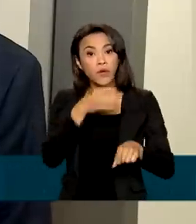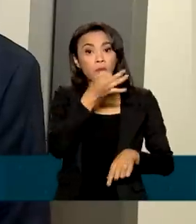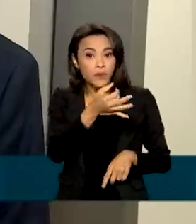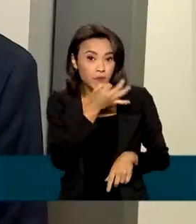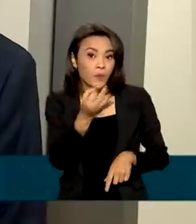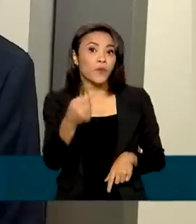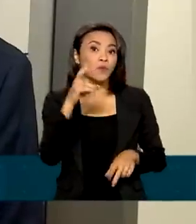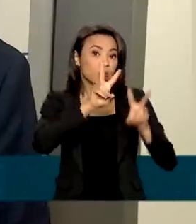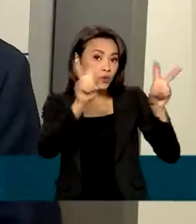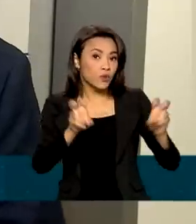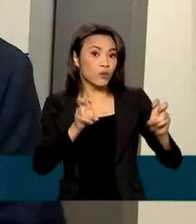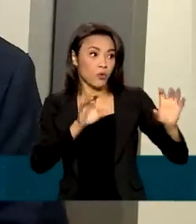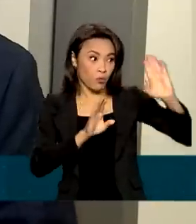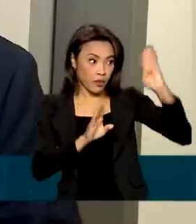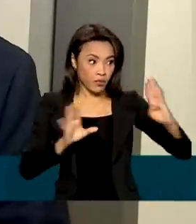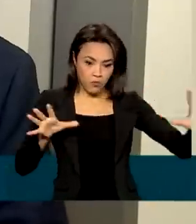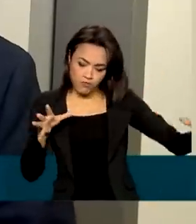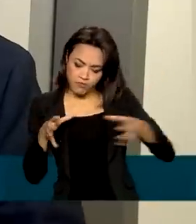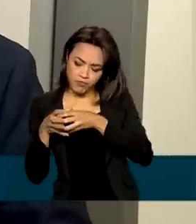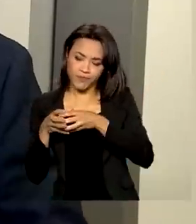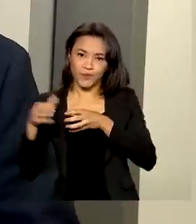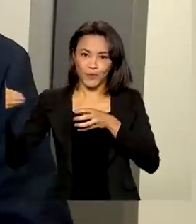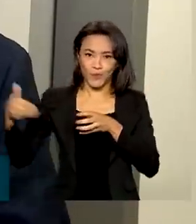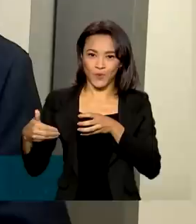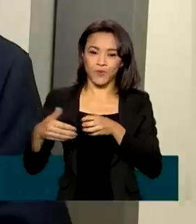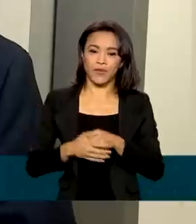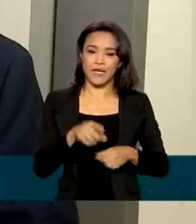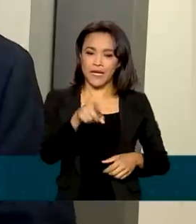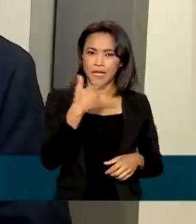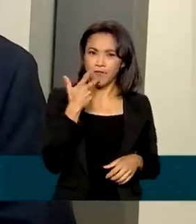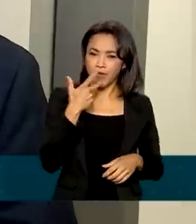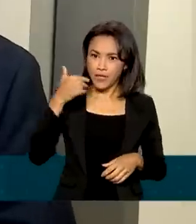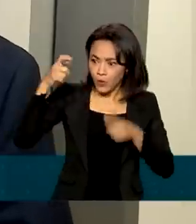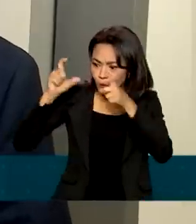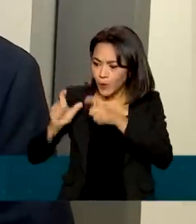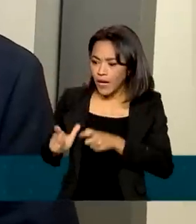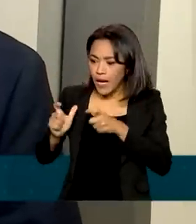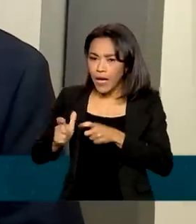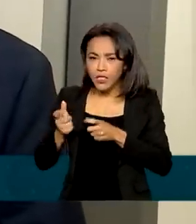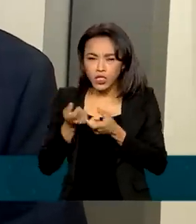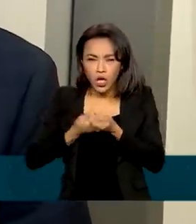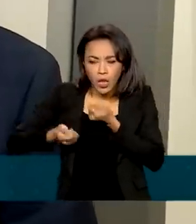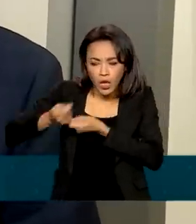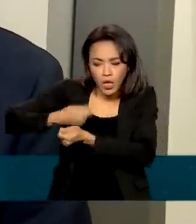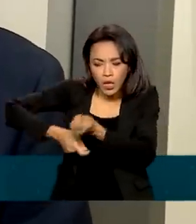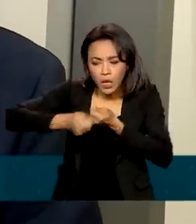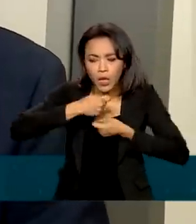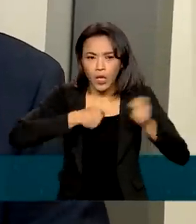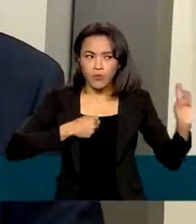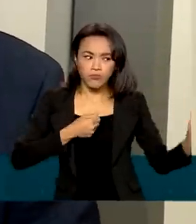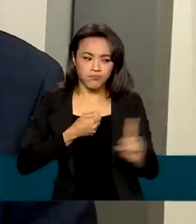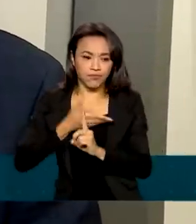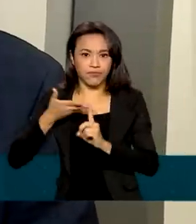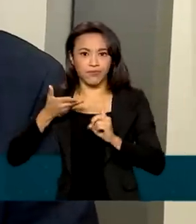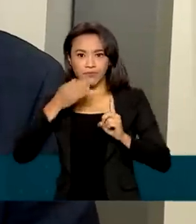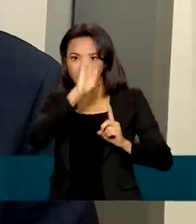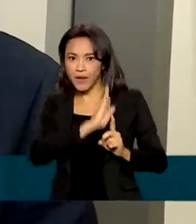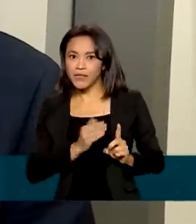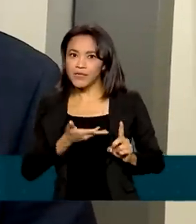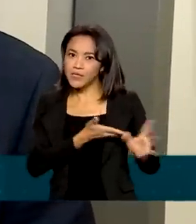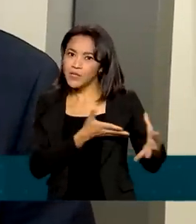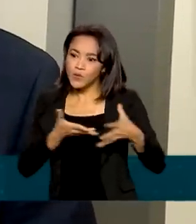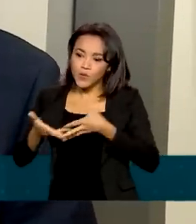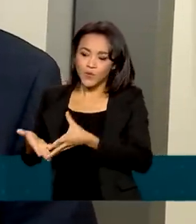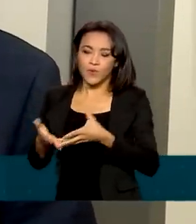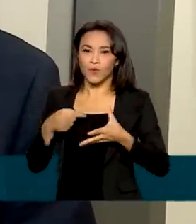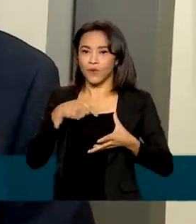Brasil no OCDE. O OCDE é um grande selo de ambiente de negócios para o Brasil. Coloca o Brasil num grupo seleto de países do